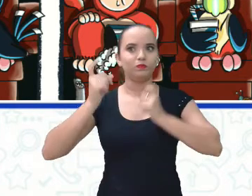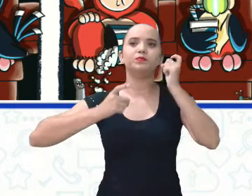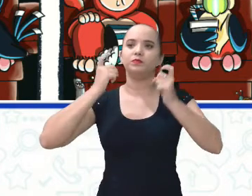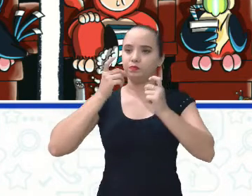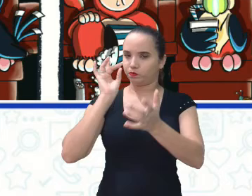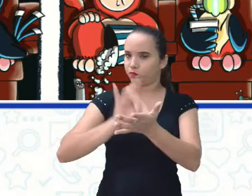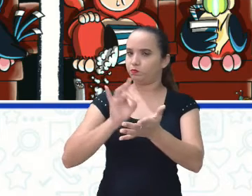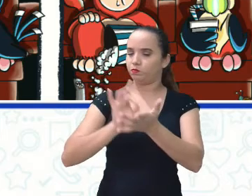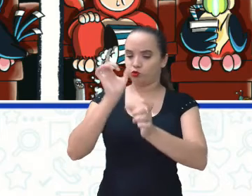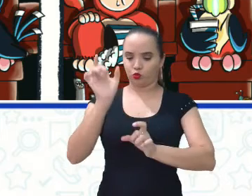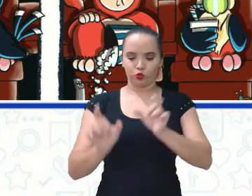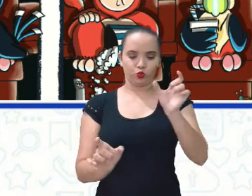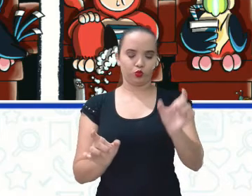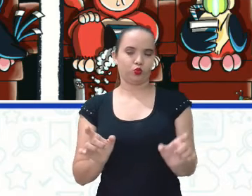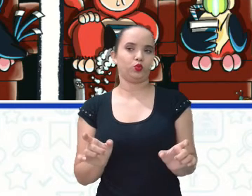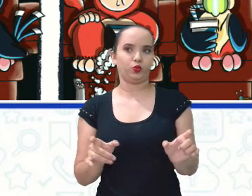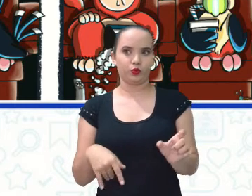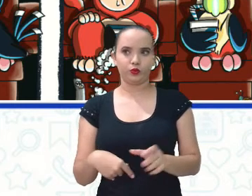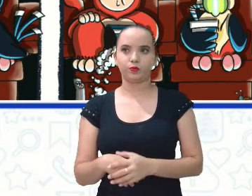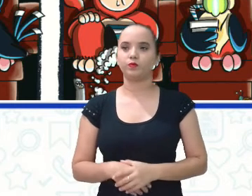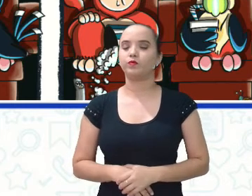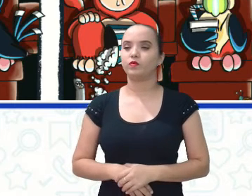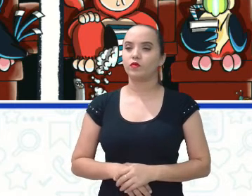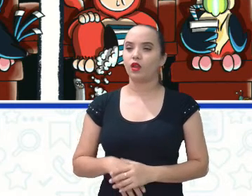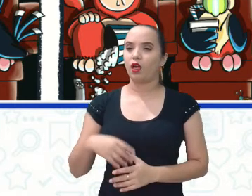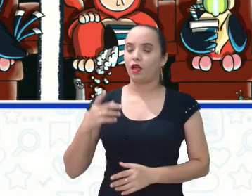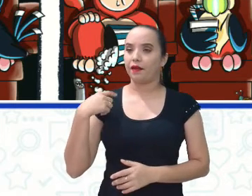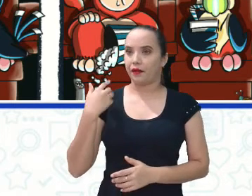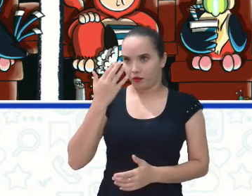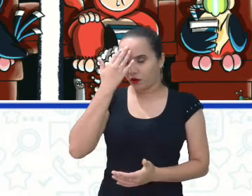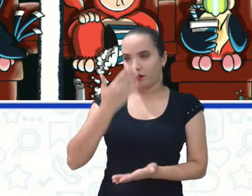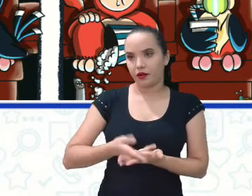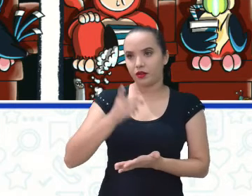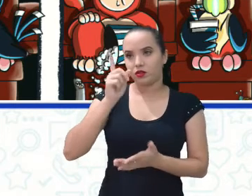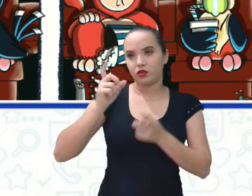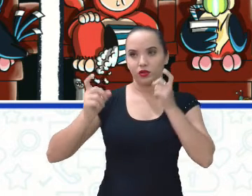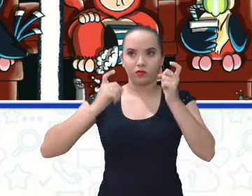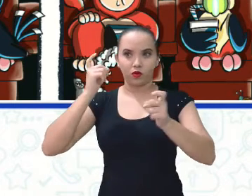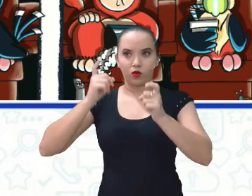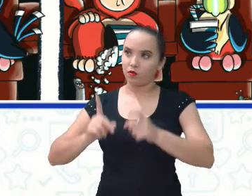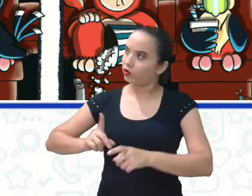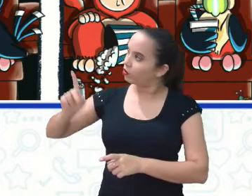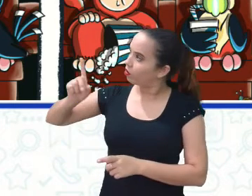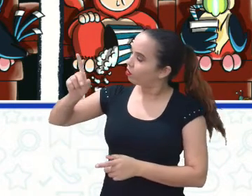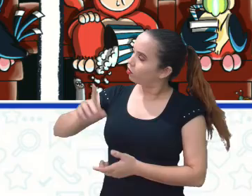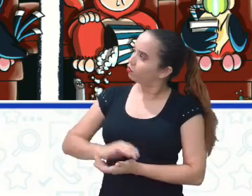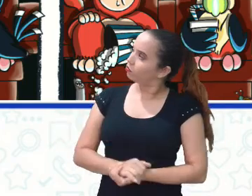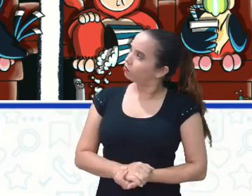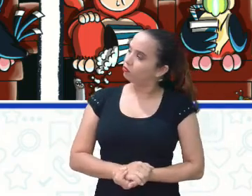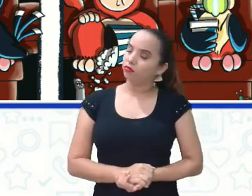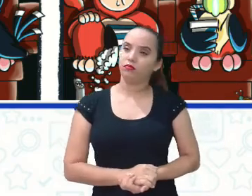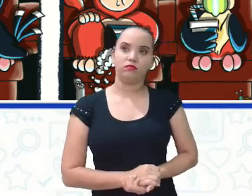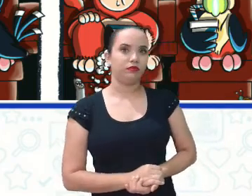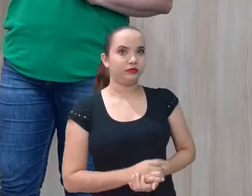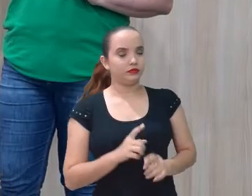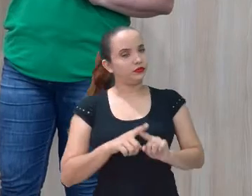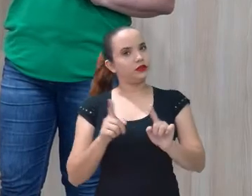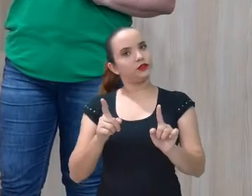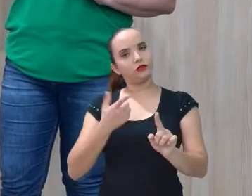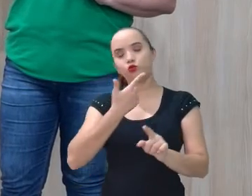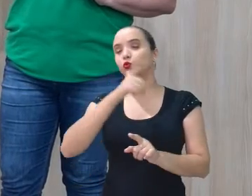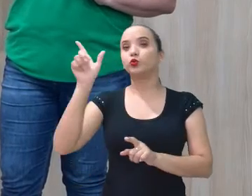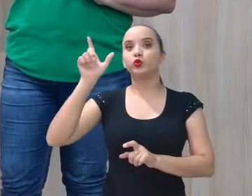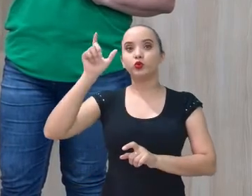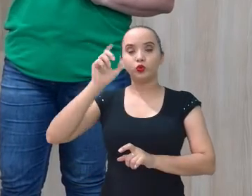preocupados. Aqui eu acho que a expressão deles é de preocupação. Também acho. Mas os demais estão